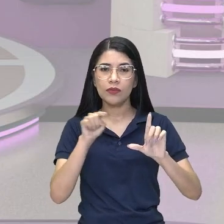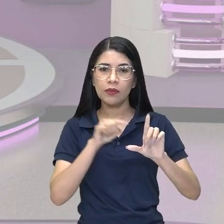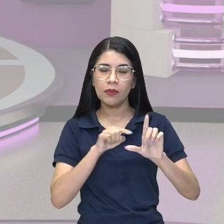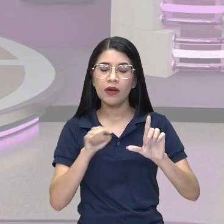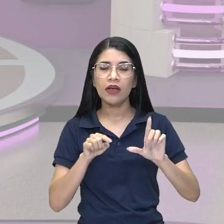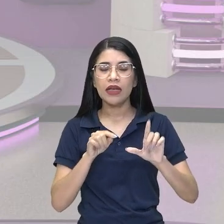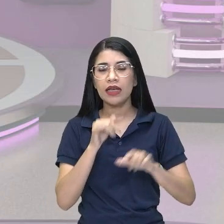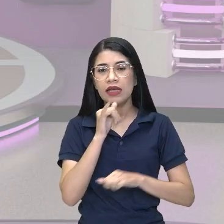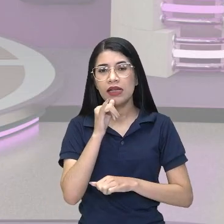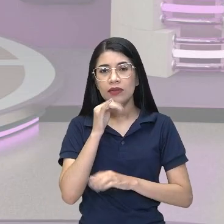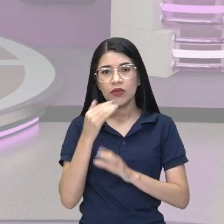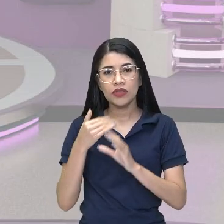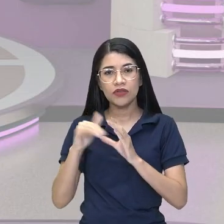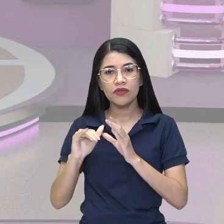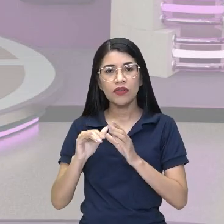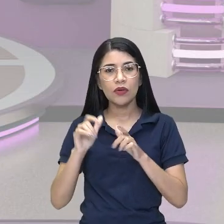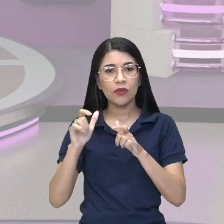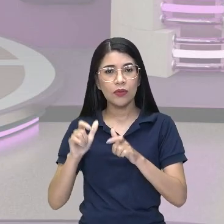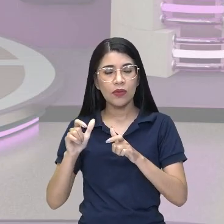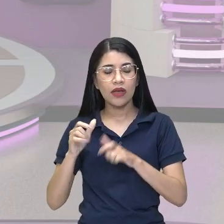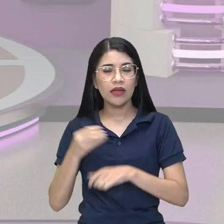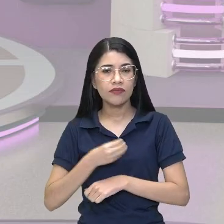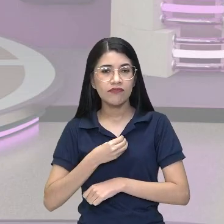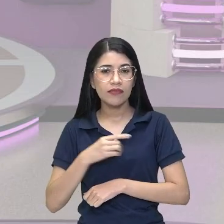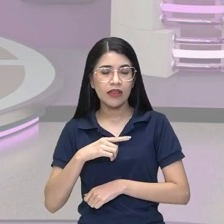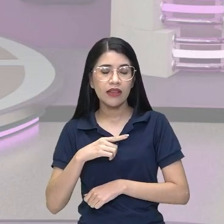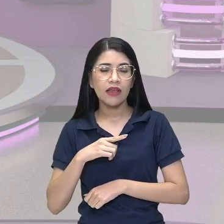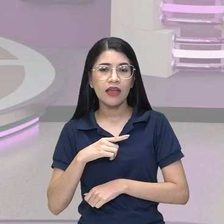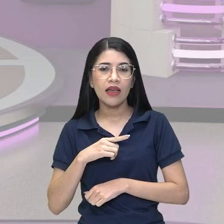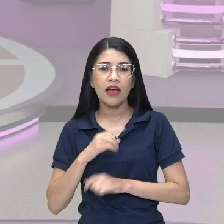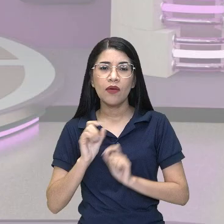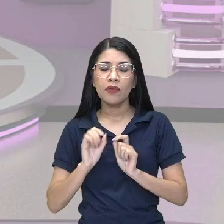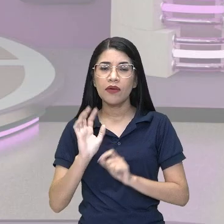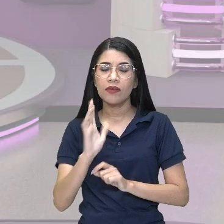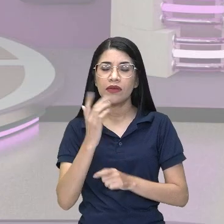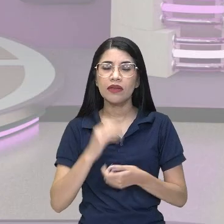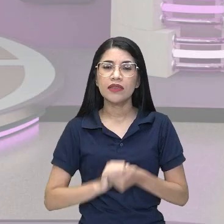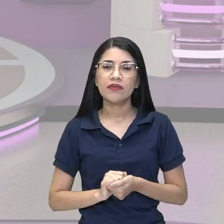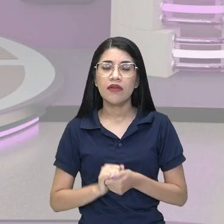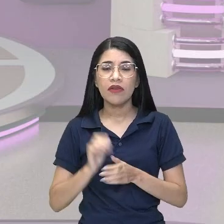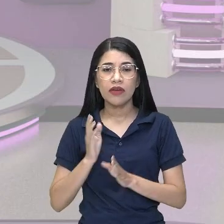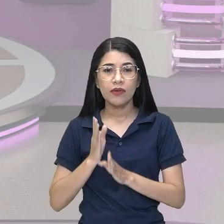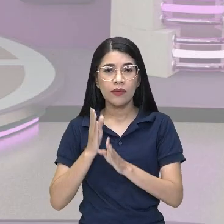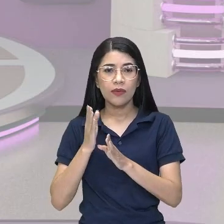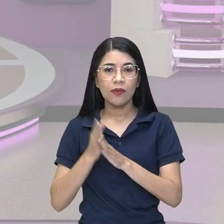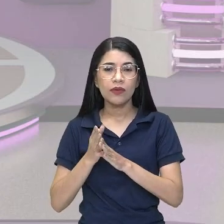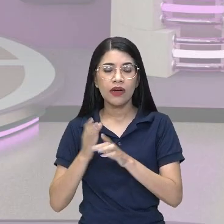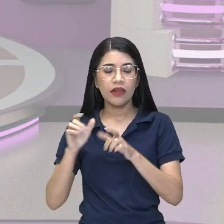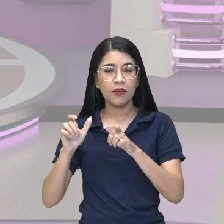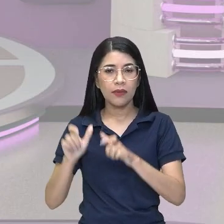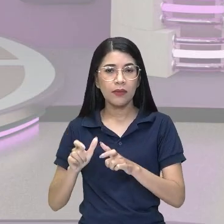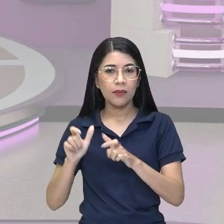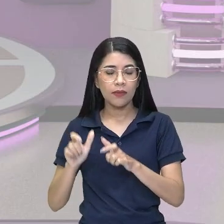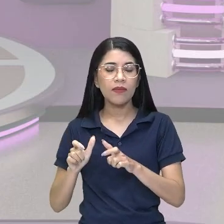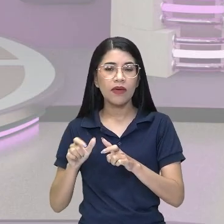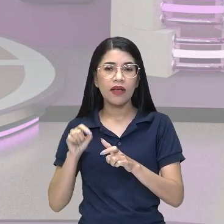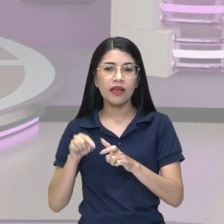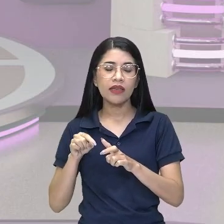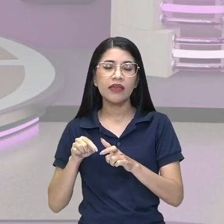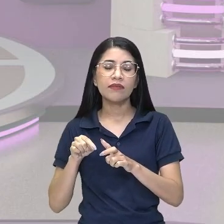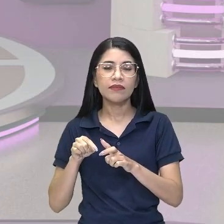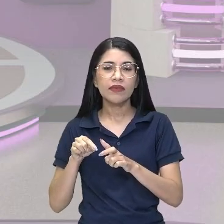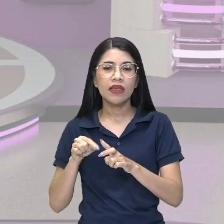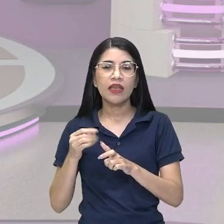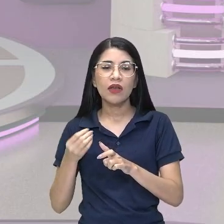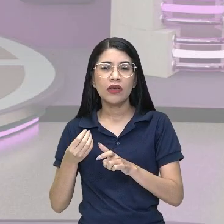nossa localização para alguém, é isso que está acontecendo. Vai se localizar ali um ponto que passa exatamente o lugar onde